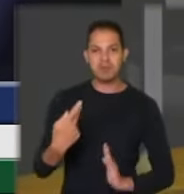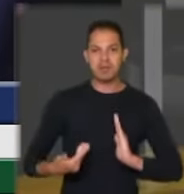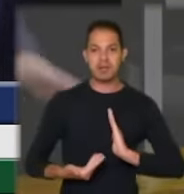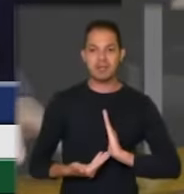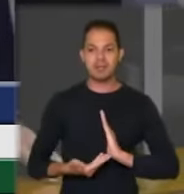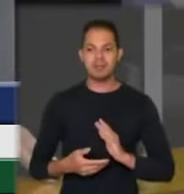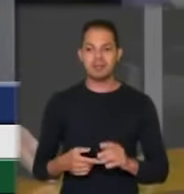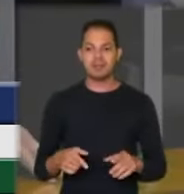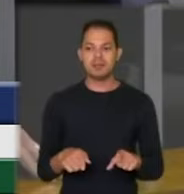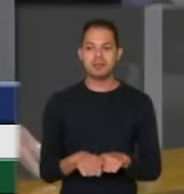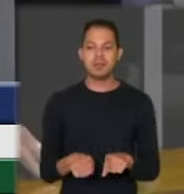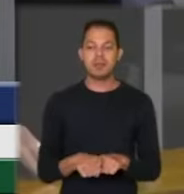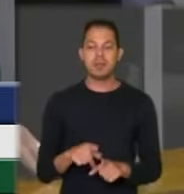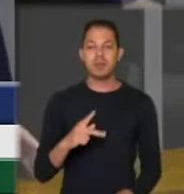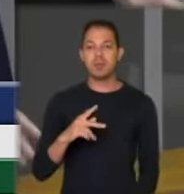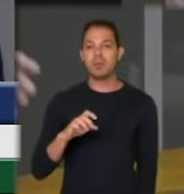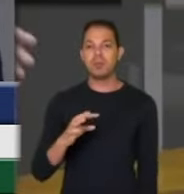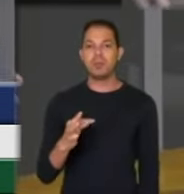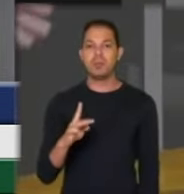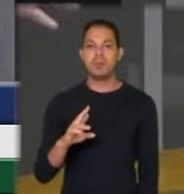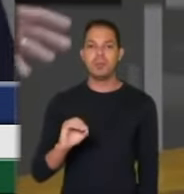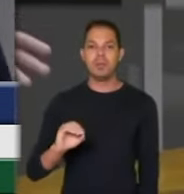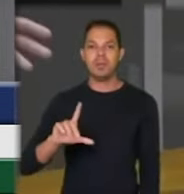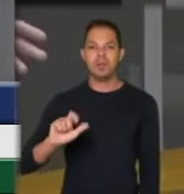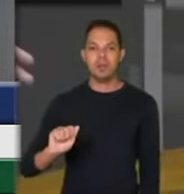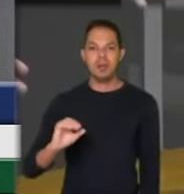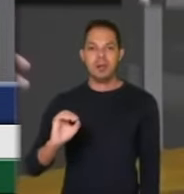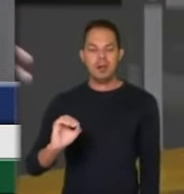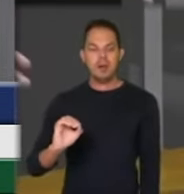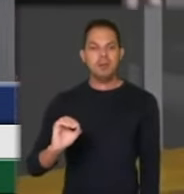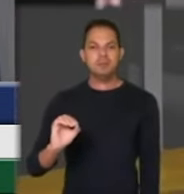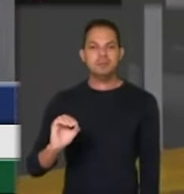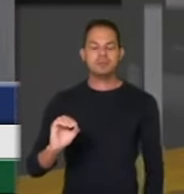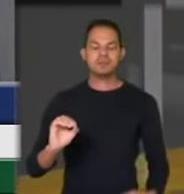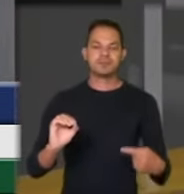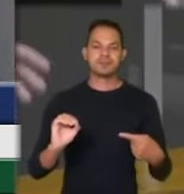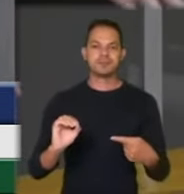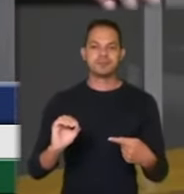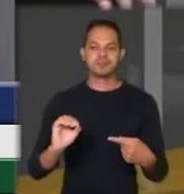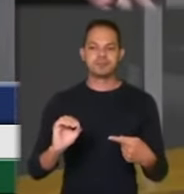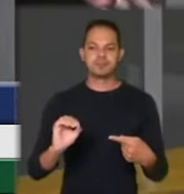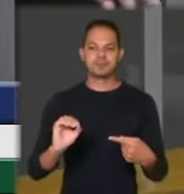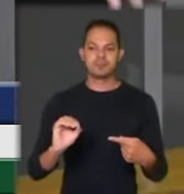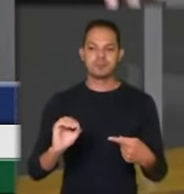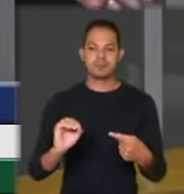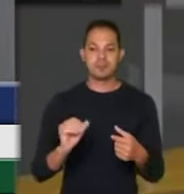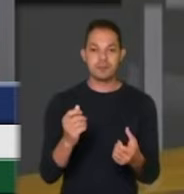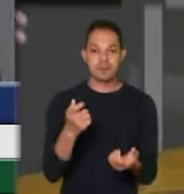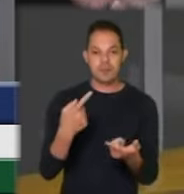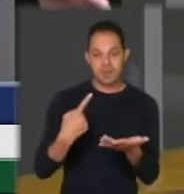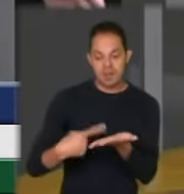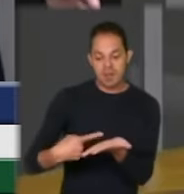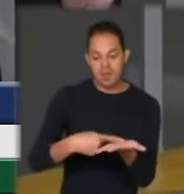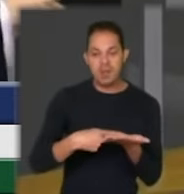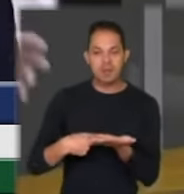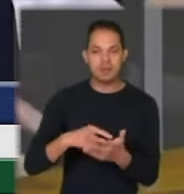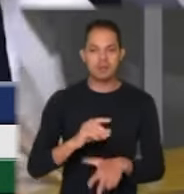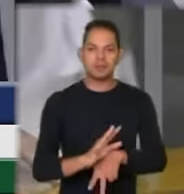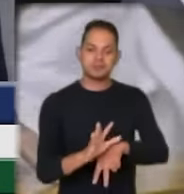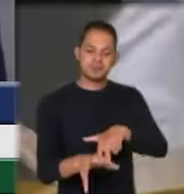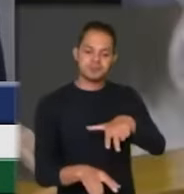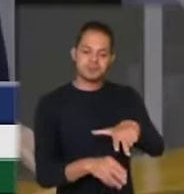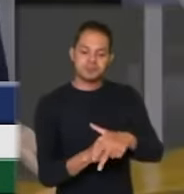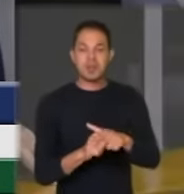veio o Petrolão e se tornou, de fato, um esquema de corrupção que talvez tenha sido o maior da